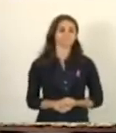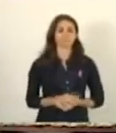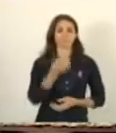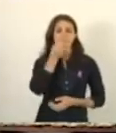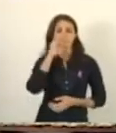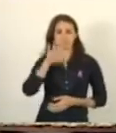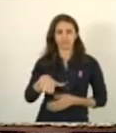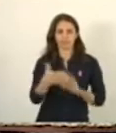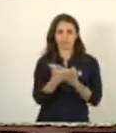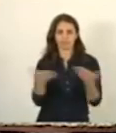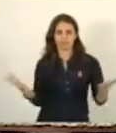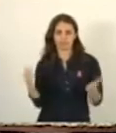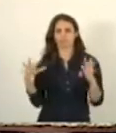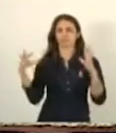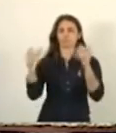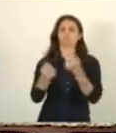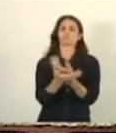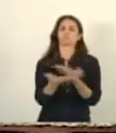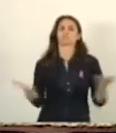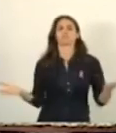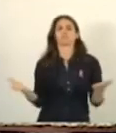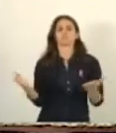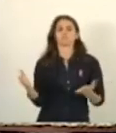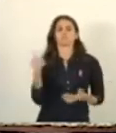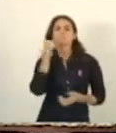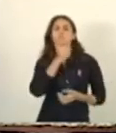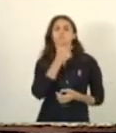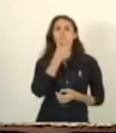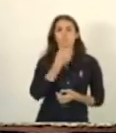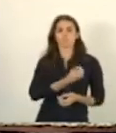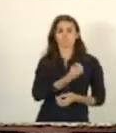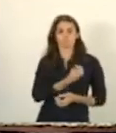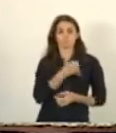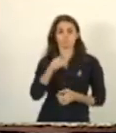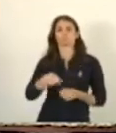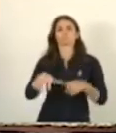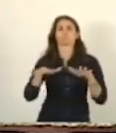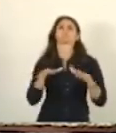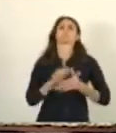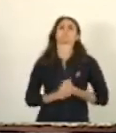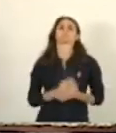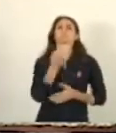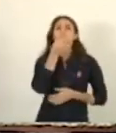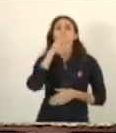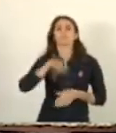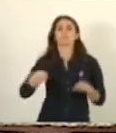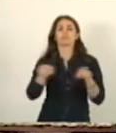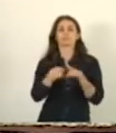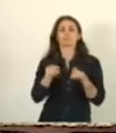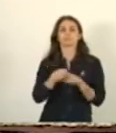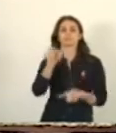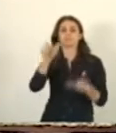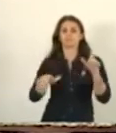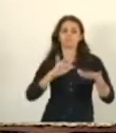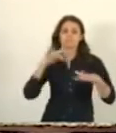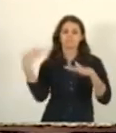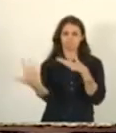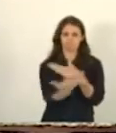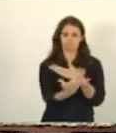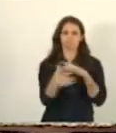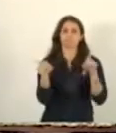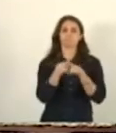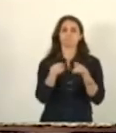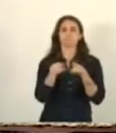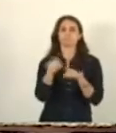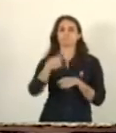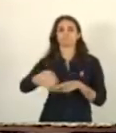Boa tarde a todos, homens e mulheres que compõem esse parlamento. Também boa tarde a todos os internautas e aqueles também que